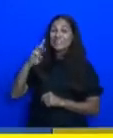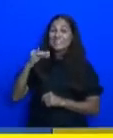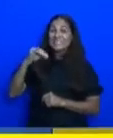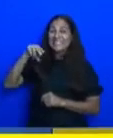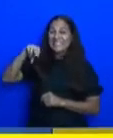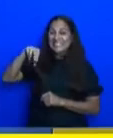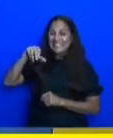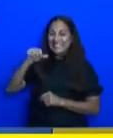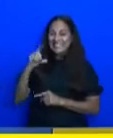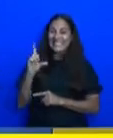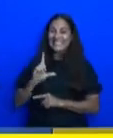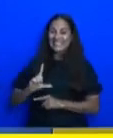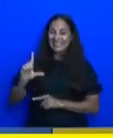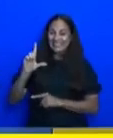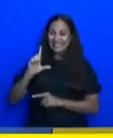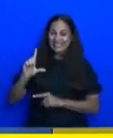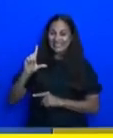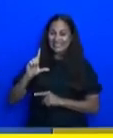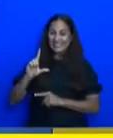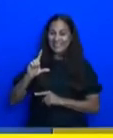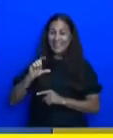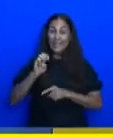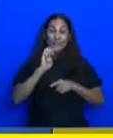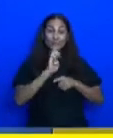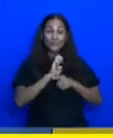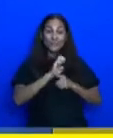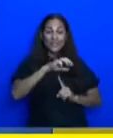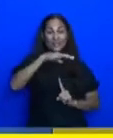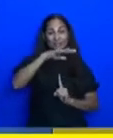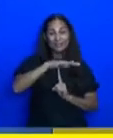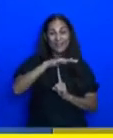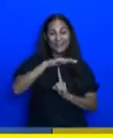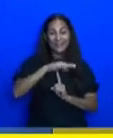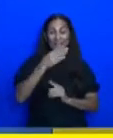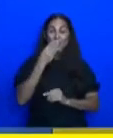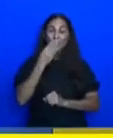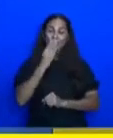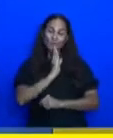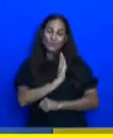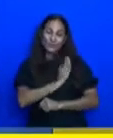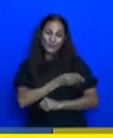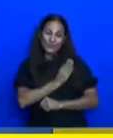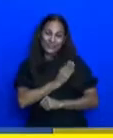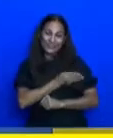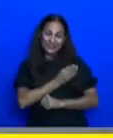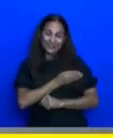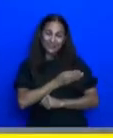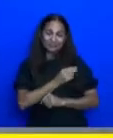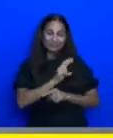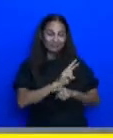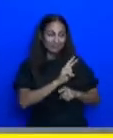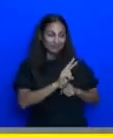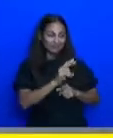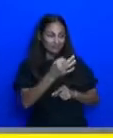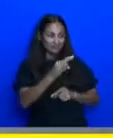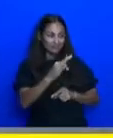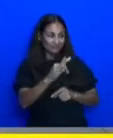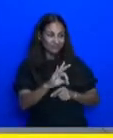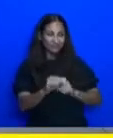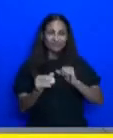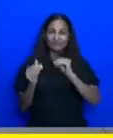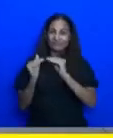Londrina do Paraná. Londrina do Paraná é o time do coração. Auditores,